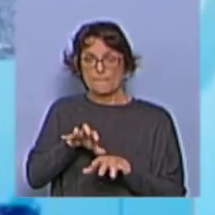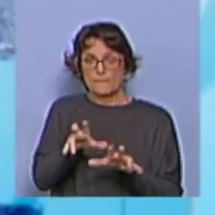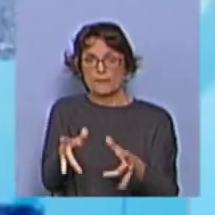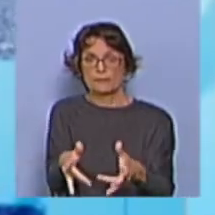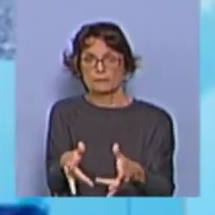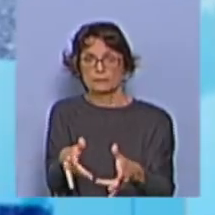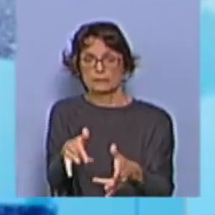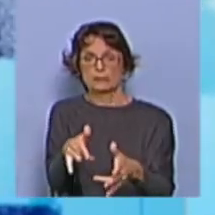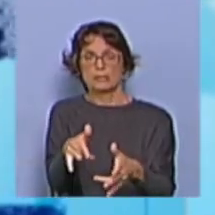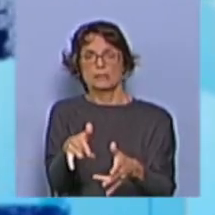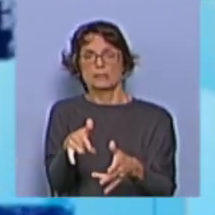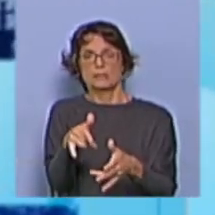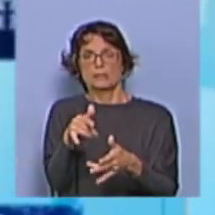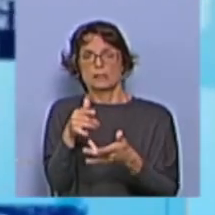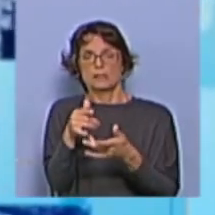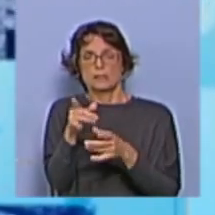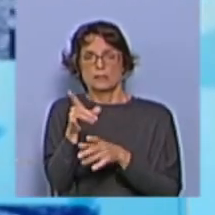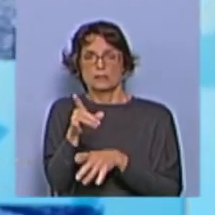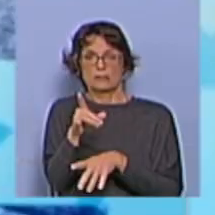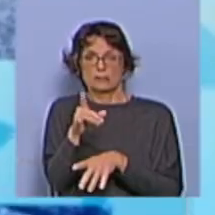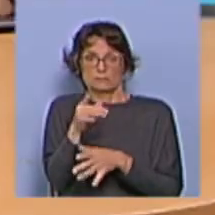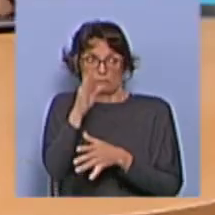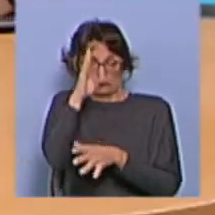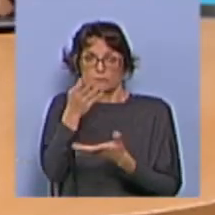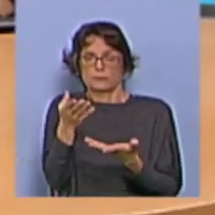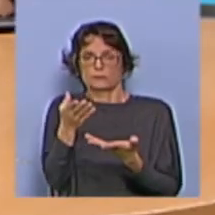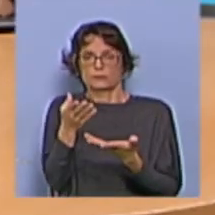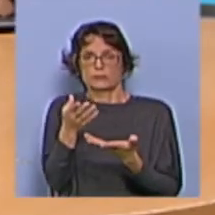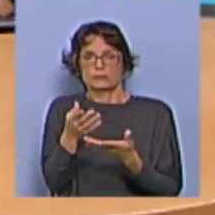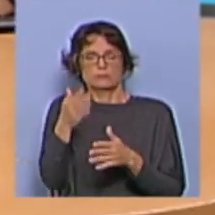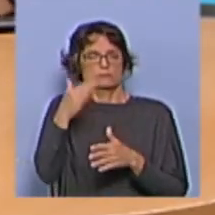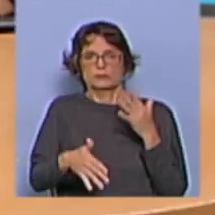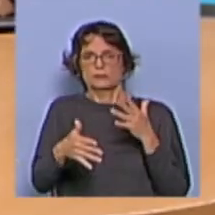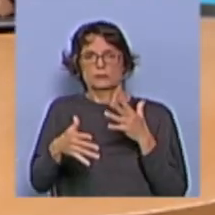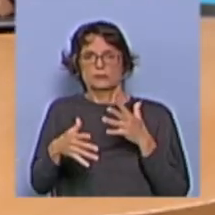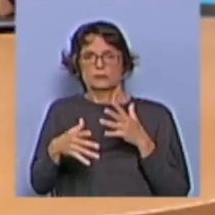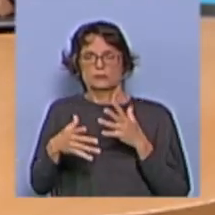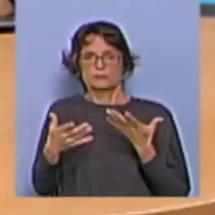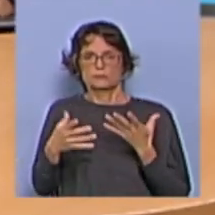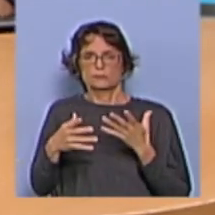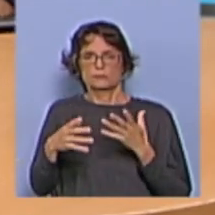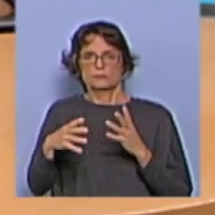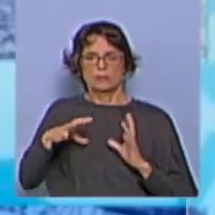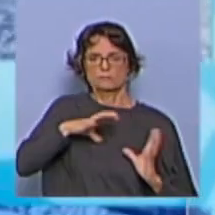cooperação europeia. Tivemos aqui uma verdadeira globalização que uniu de facto os vários governos?